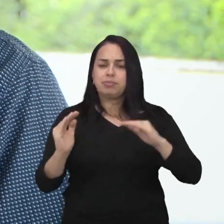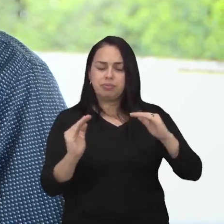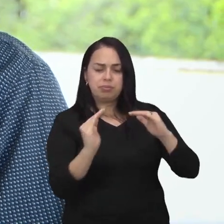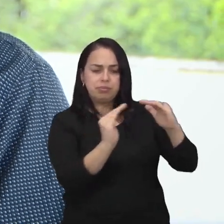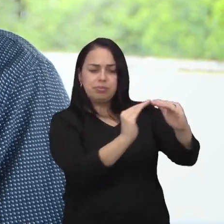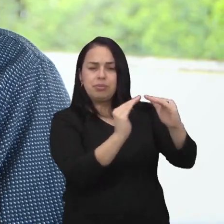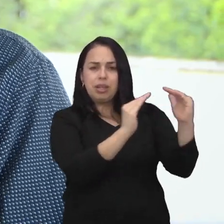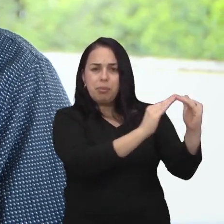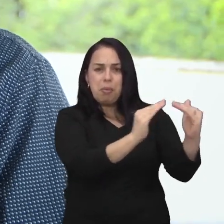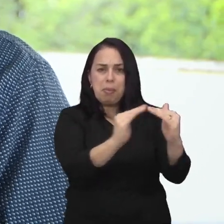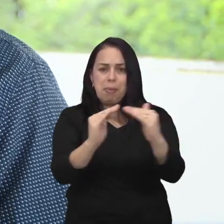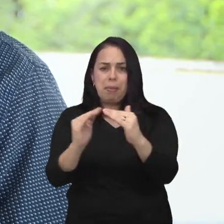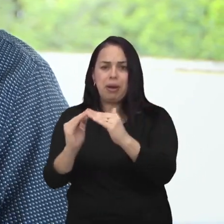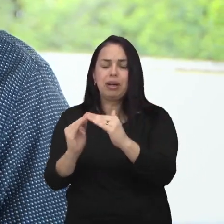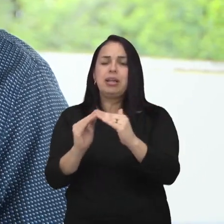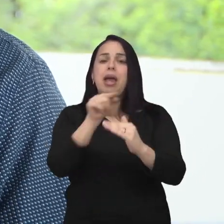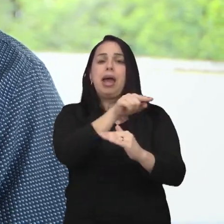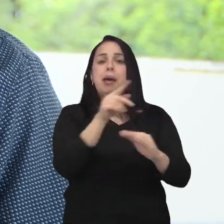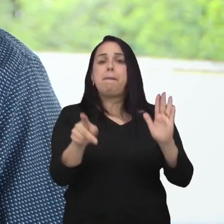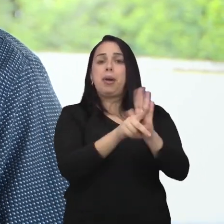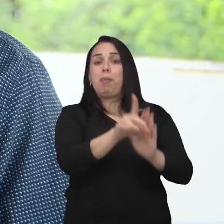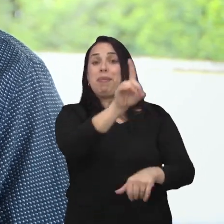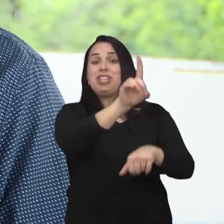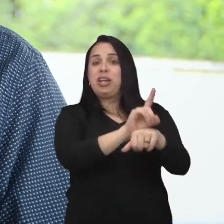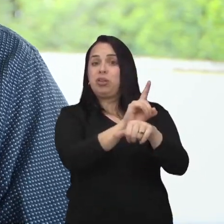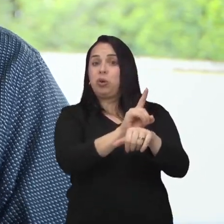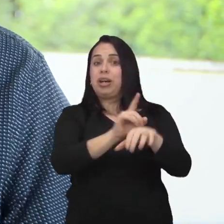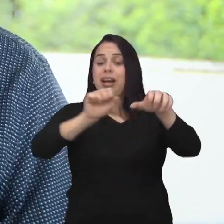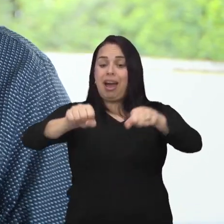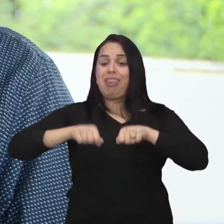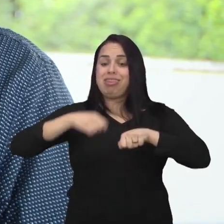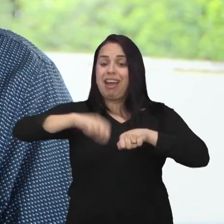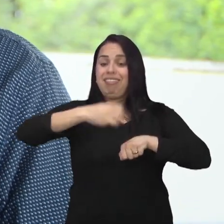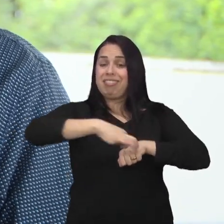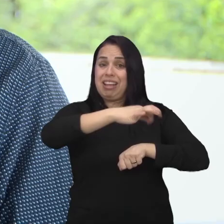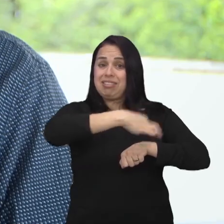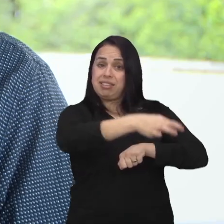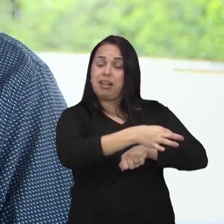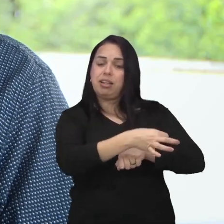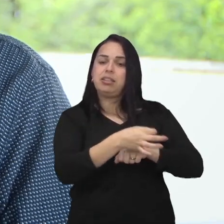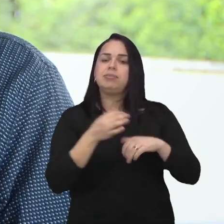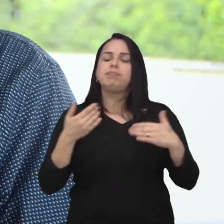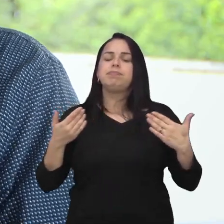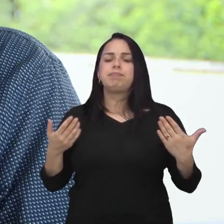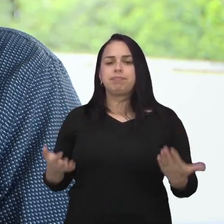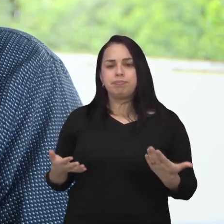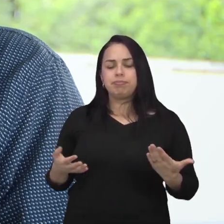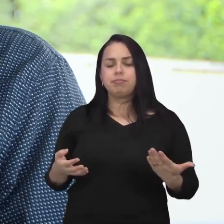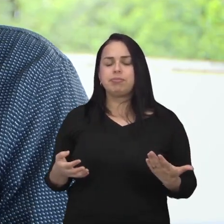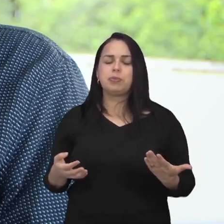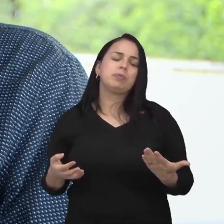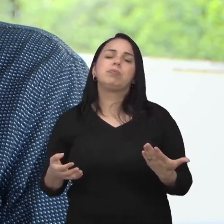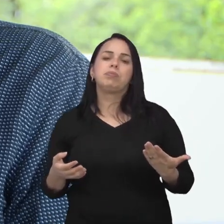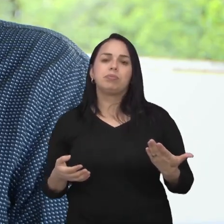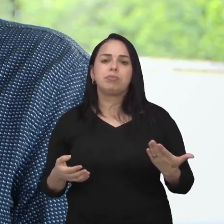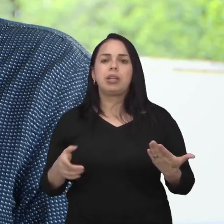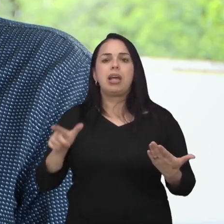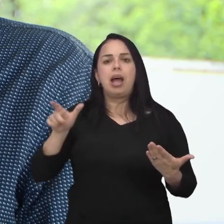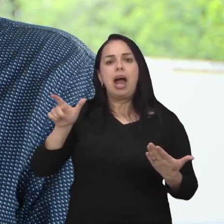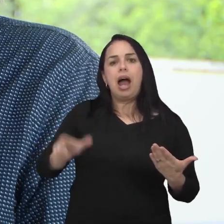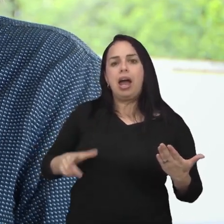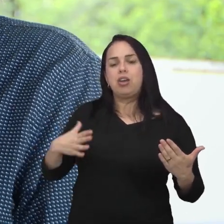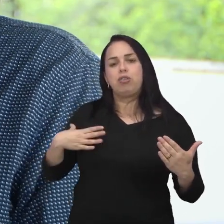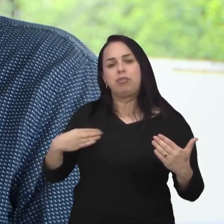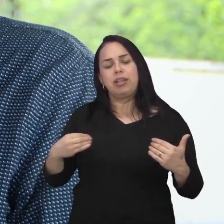do Zé Mira. Aquela casa eram casas para diretores, feita pelo Carlos Milan. Aí